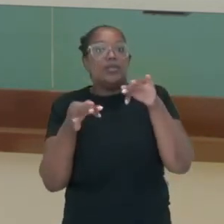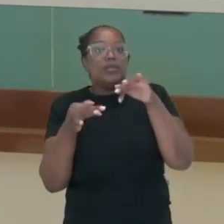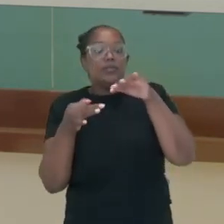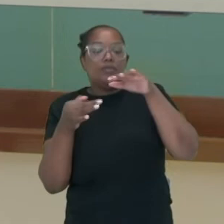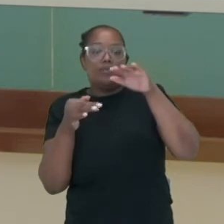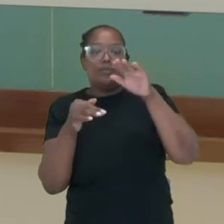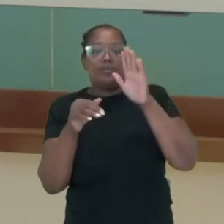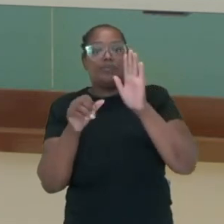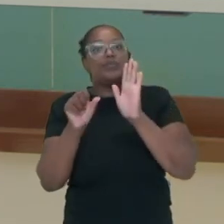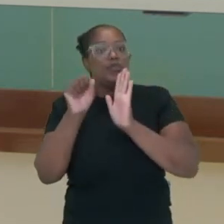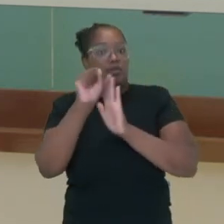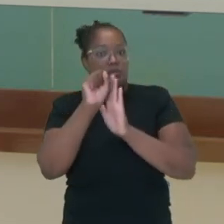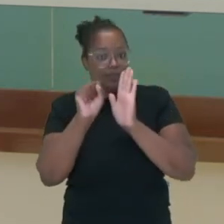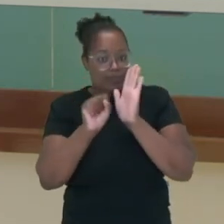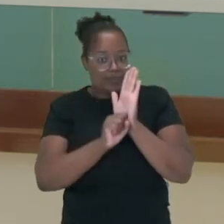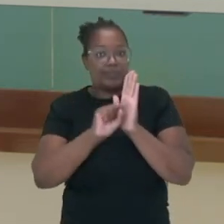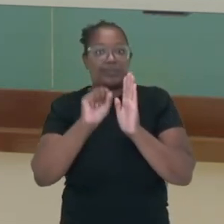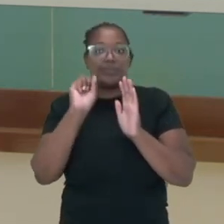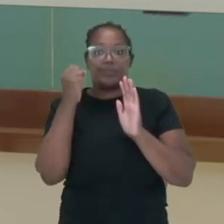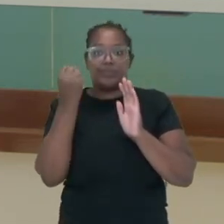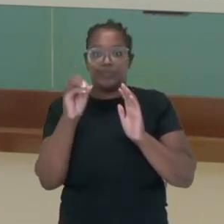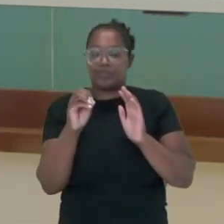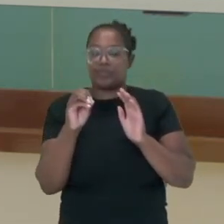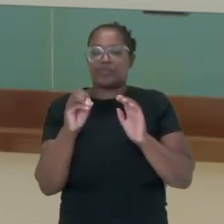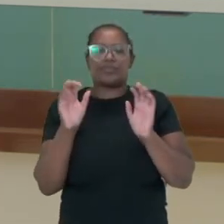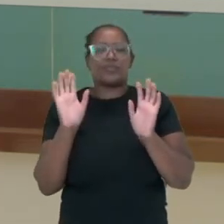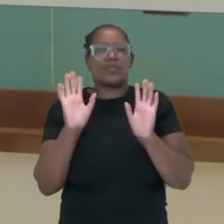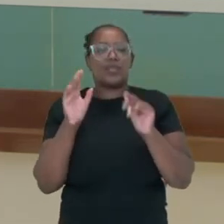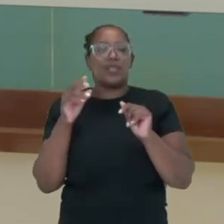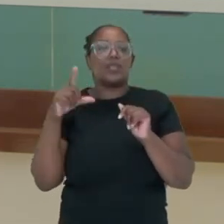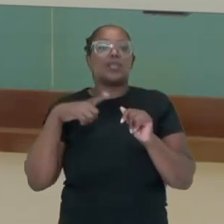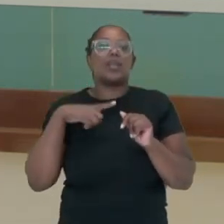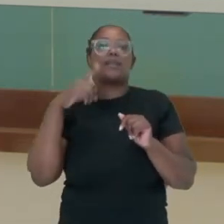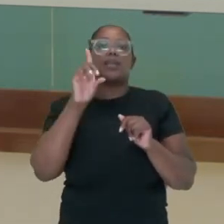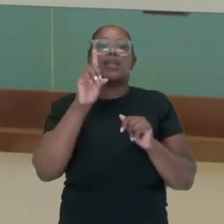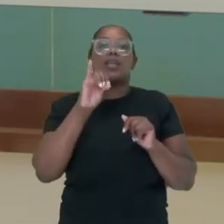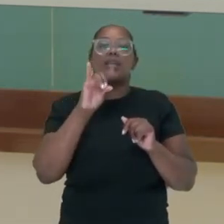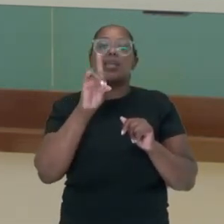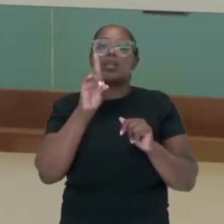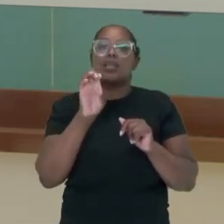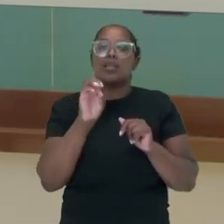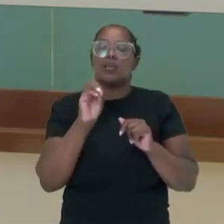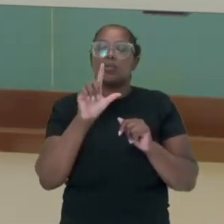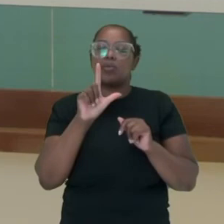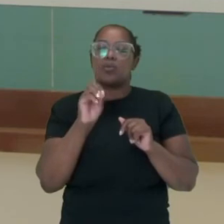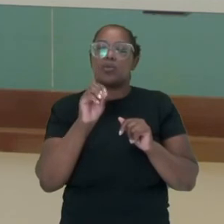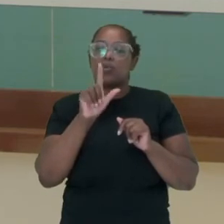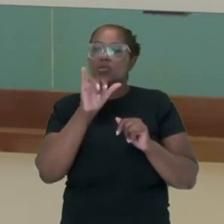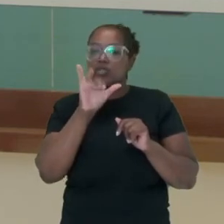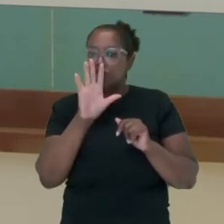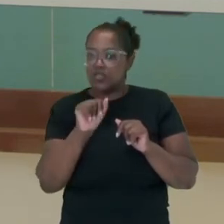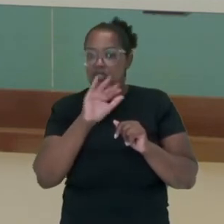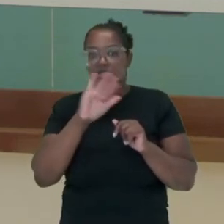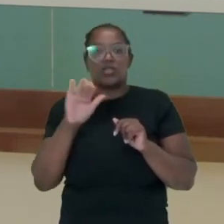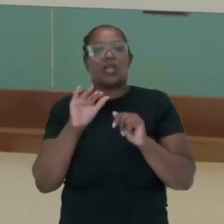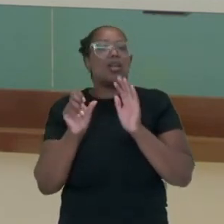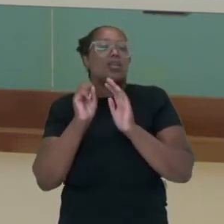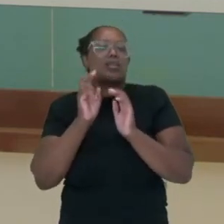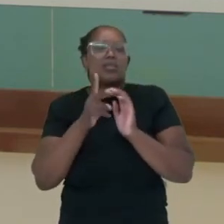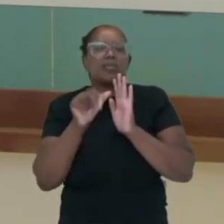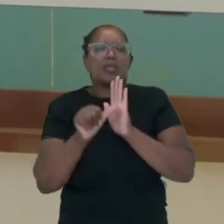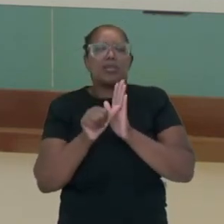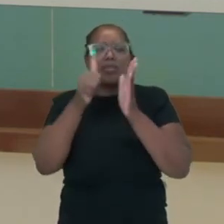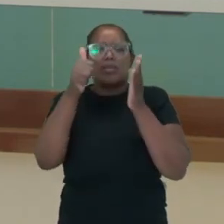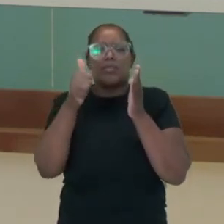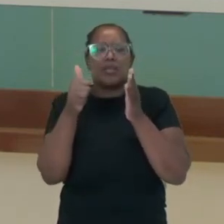numa evolução das duas ideologias. A ideologia socialista muito baseada apenas na produção primária e